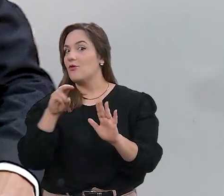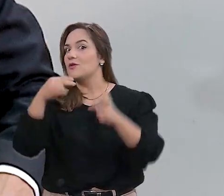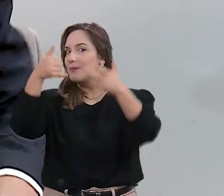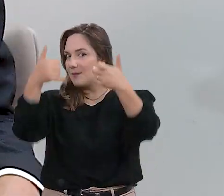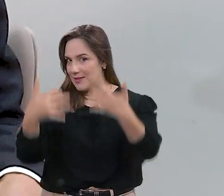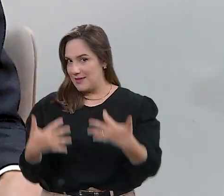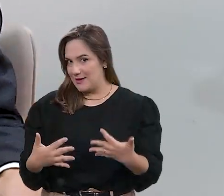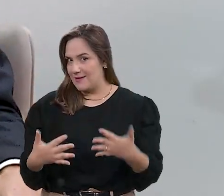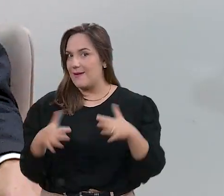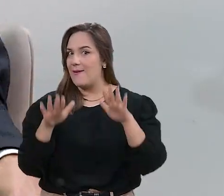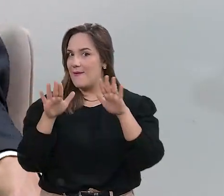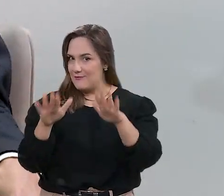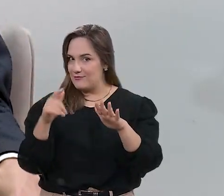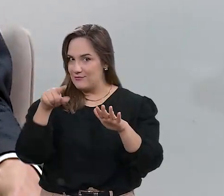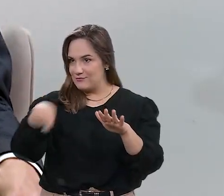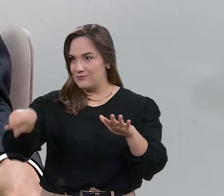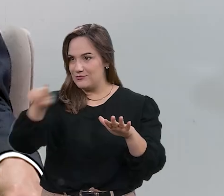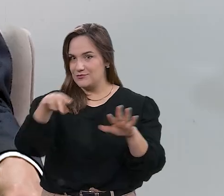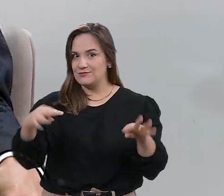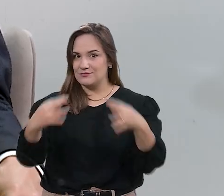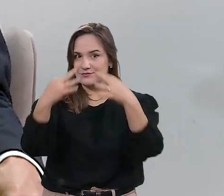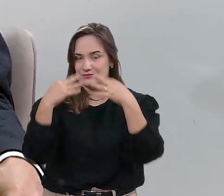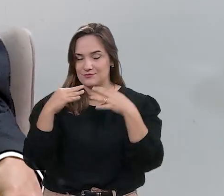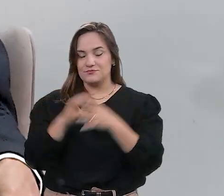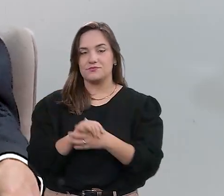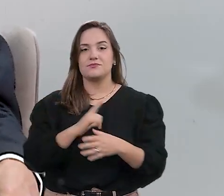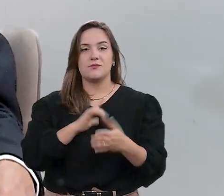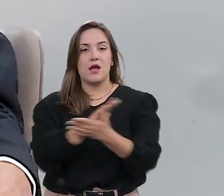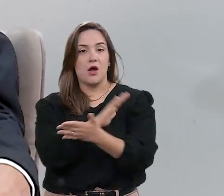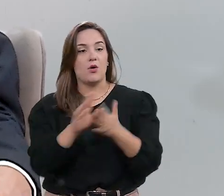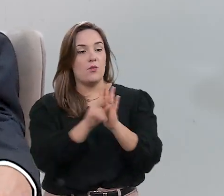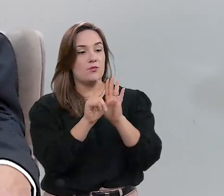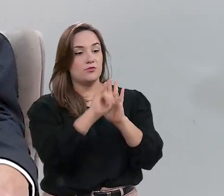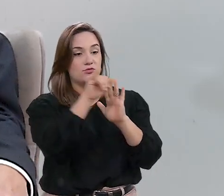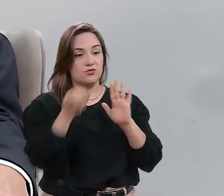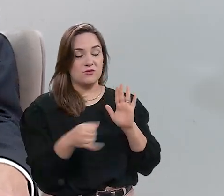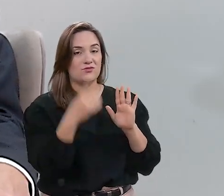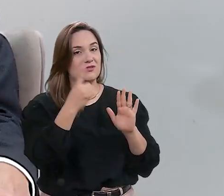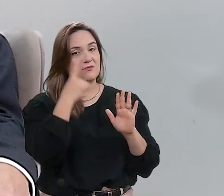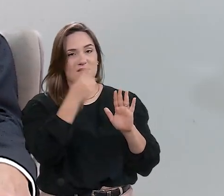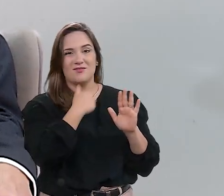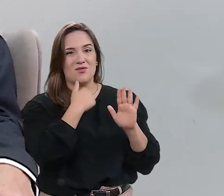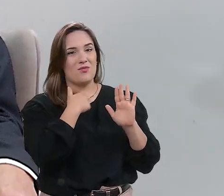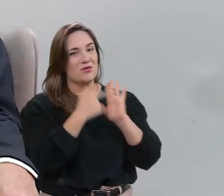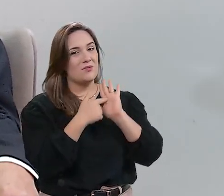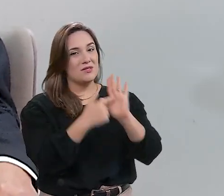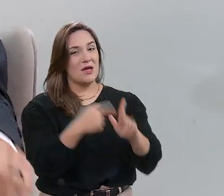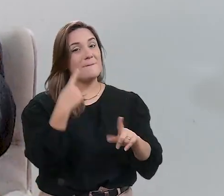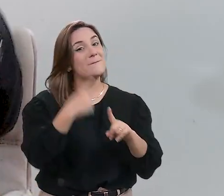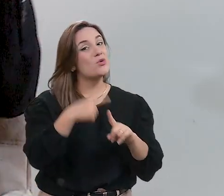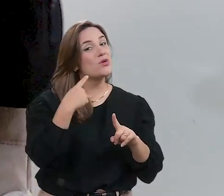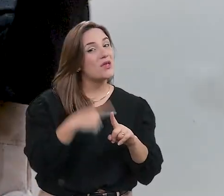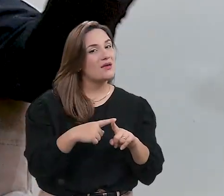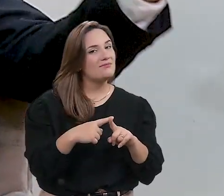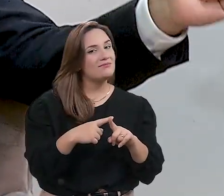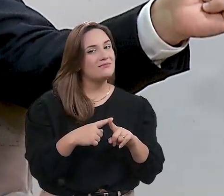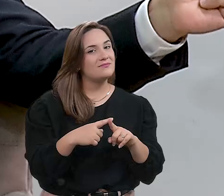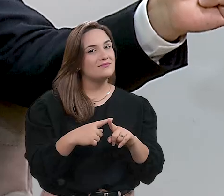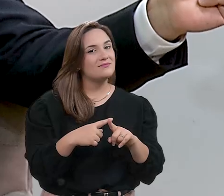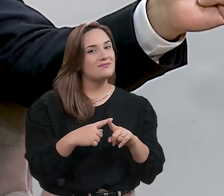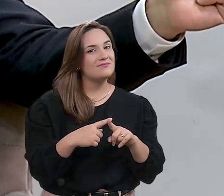para a população que está nos ouvindo. Tem projetos que o deputado não pode apresentar, por quê? Porque